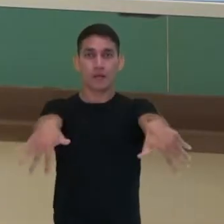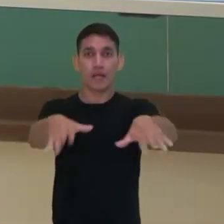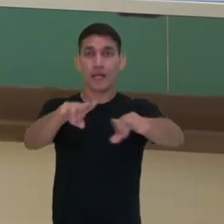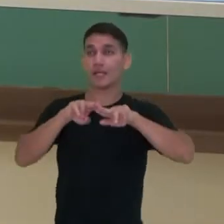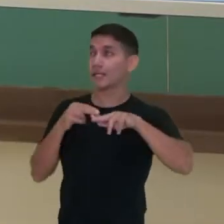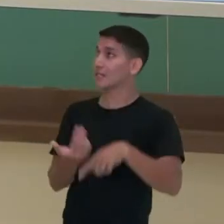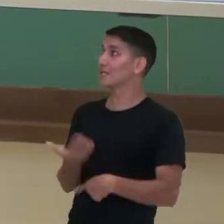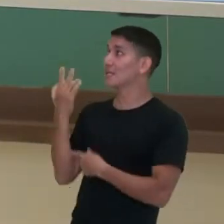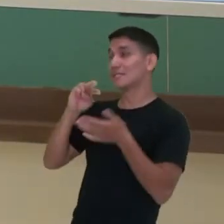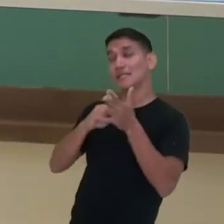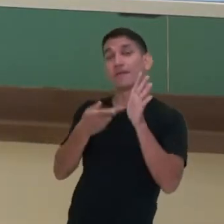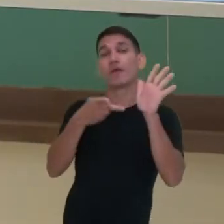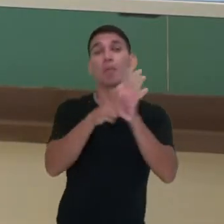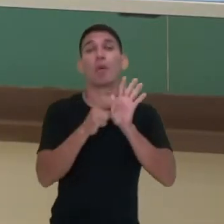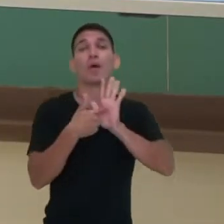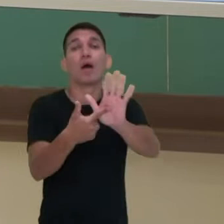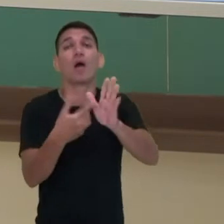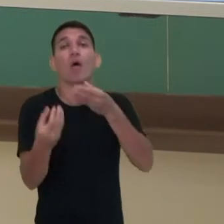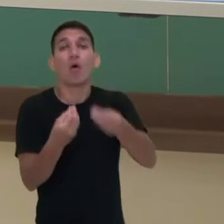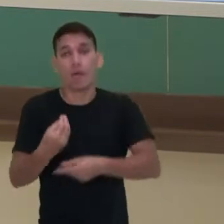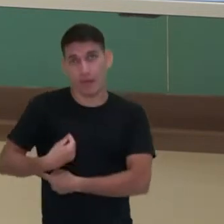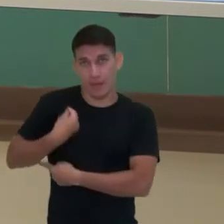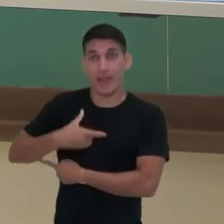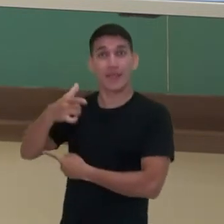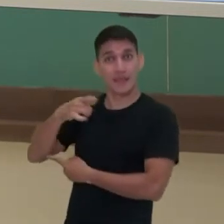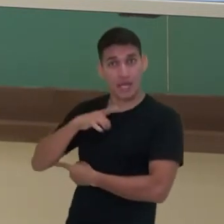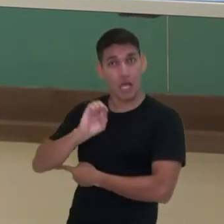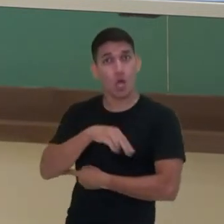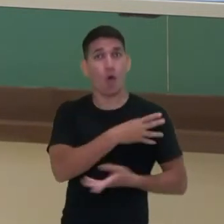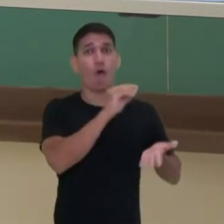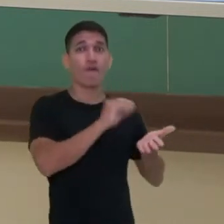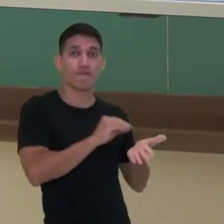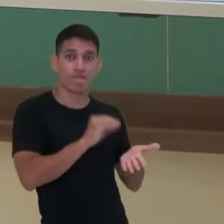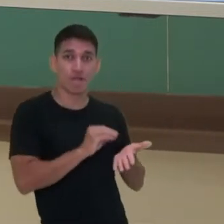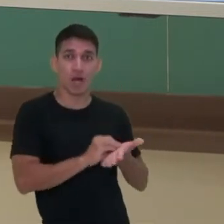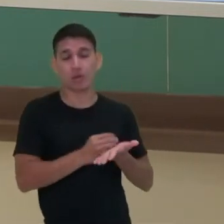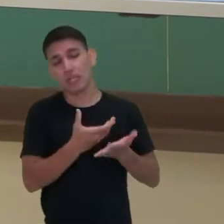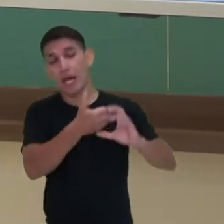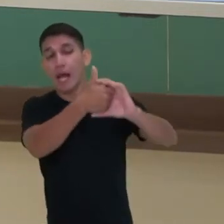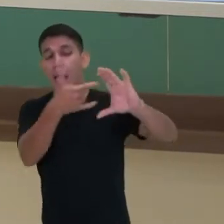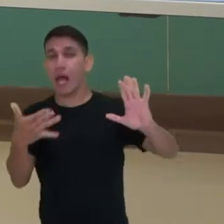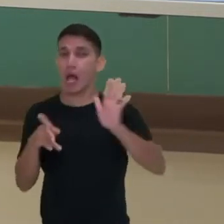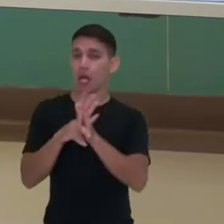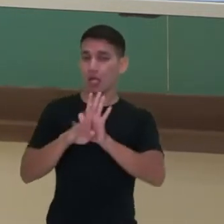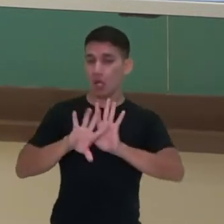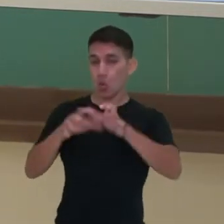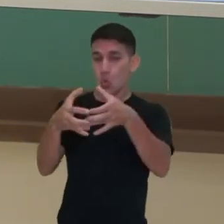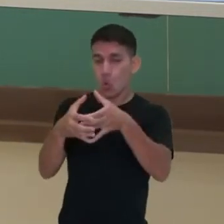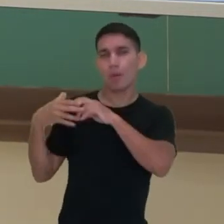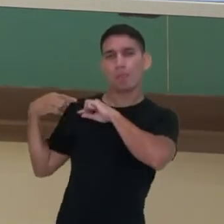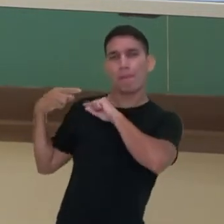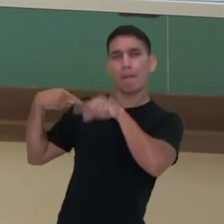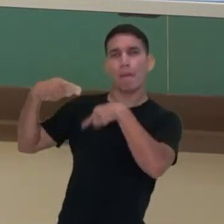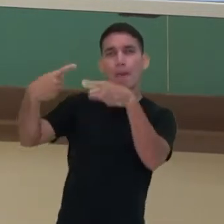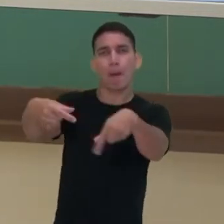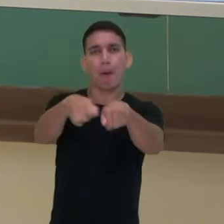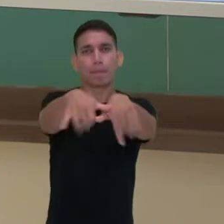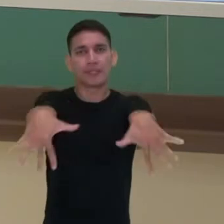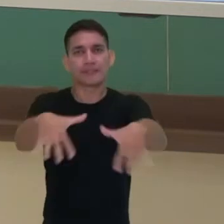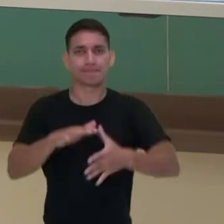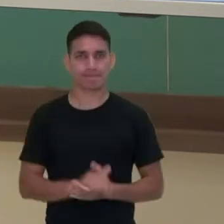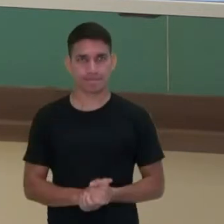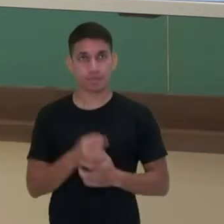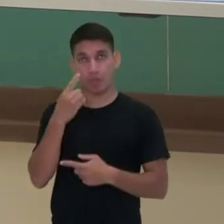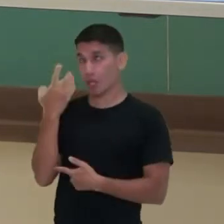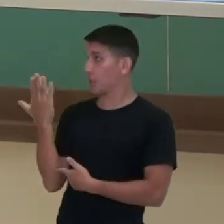que mostra a presença ou ausência de uma determinada característica dentro de uma família ao longo de gerações, tá? Representado